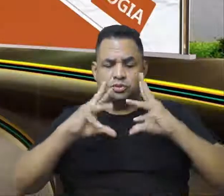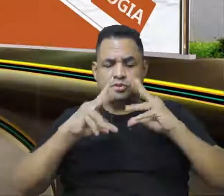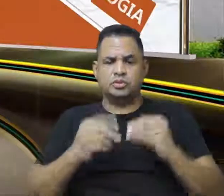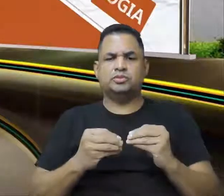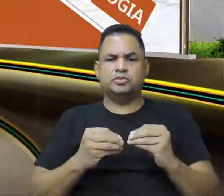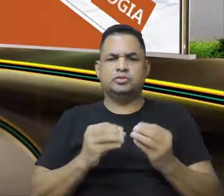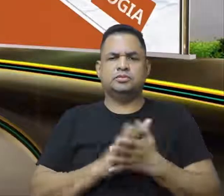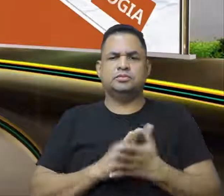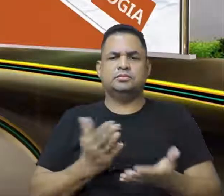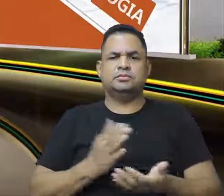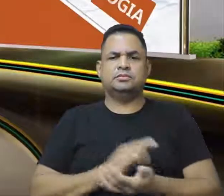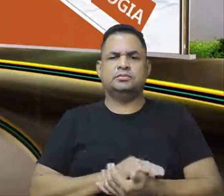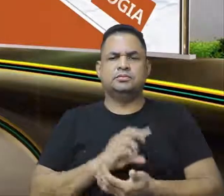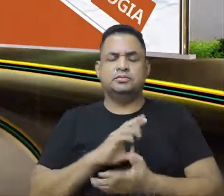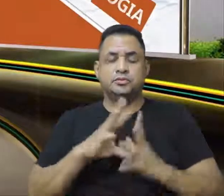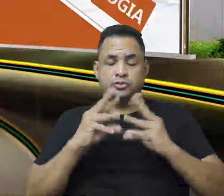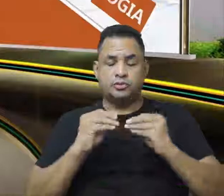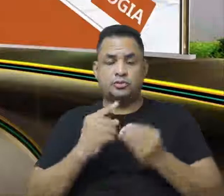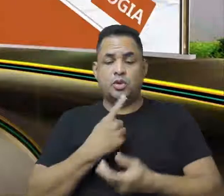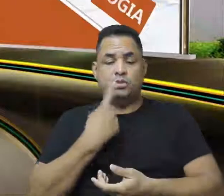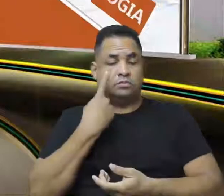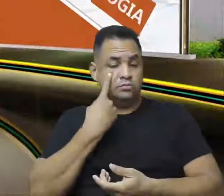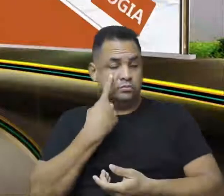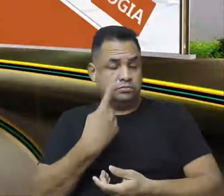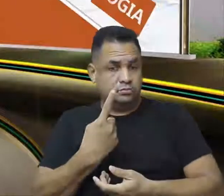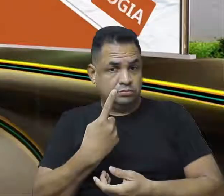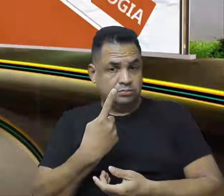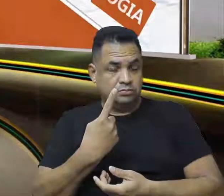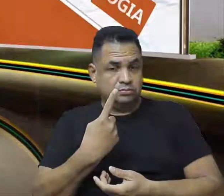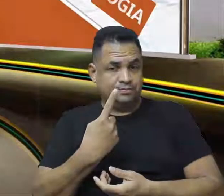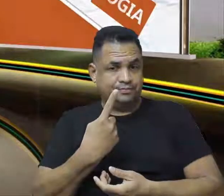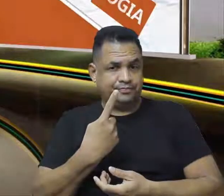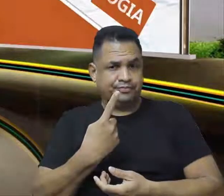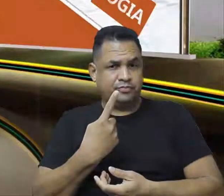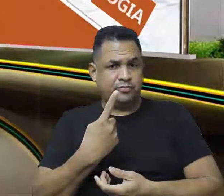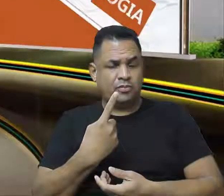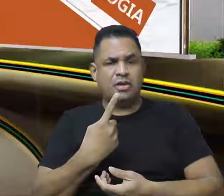todos, todos. Olhem com olhos,